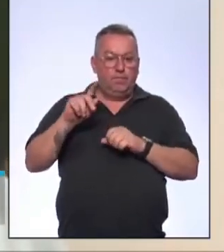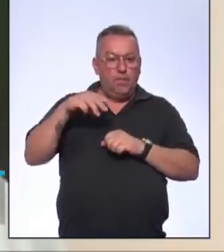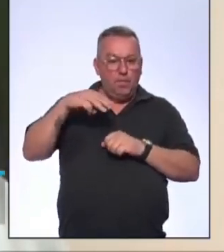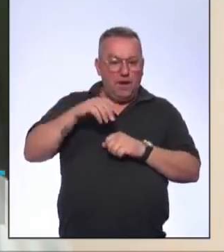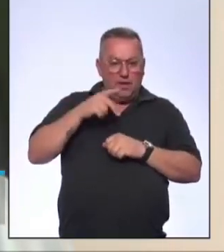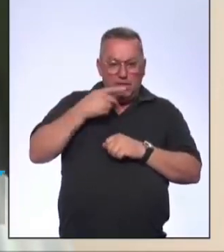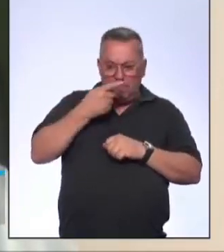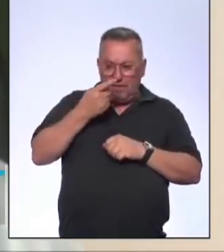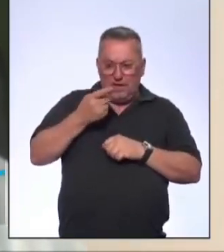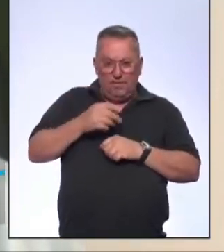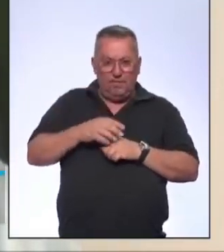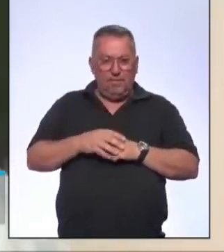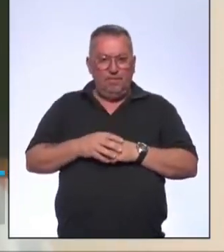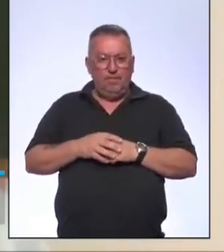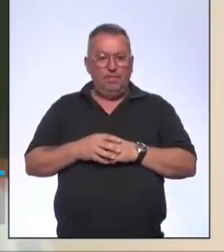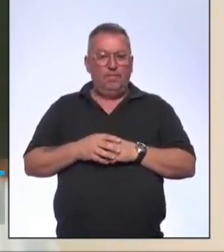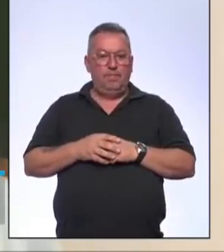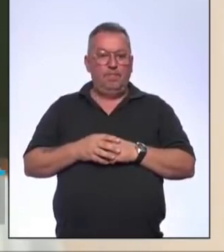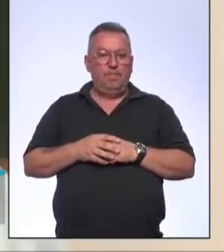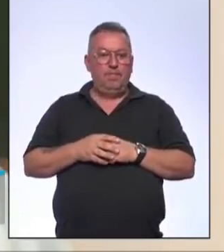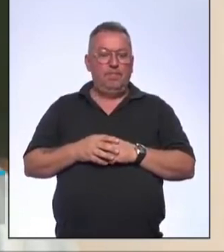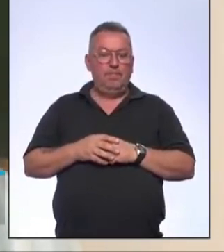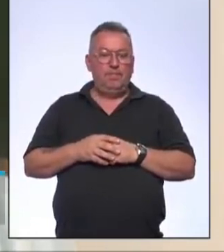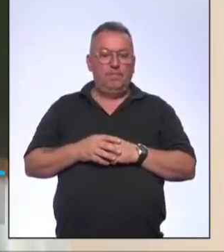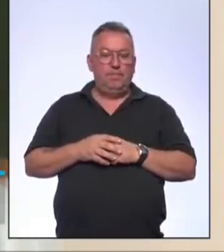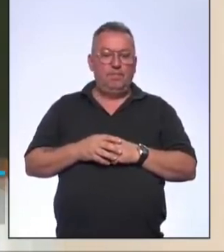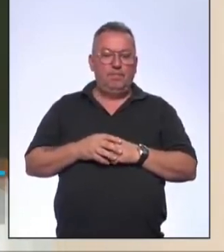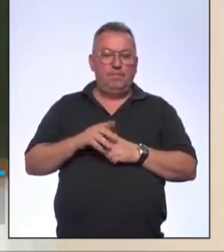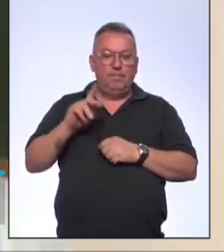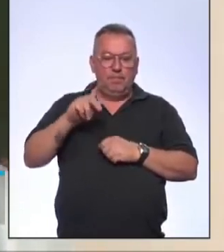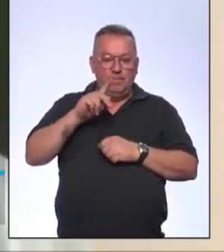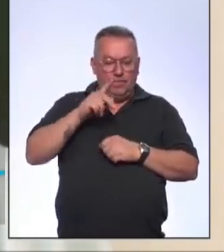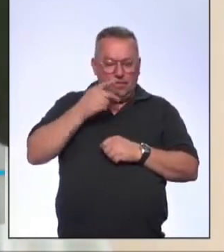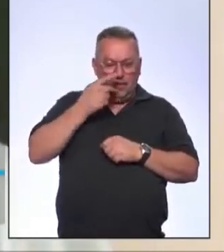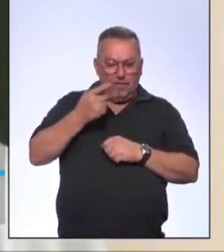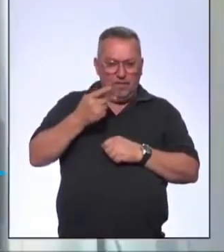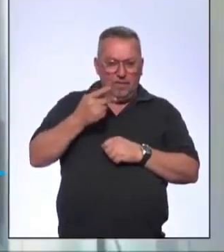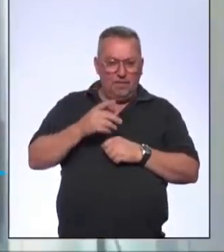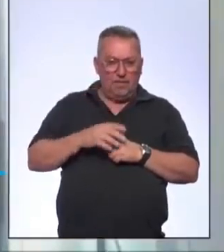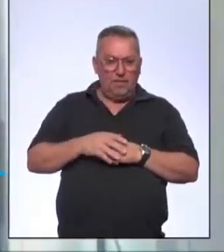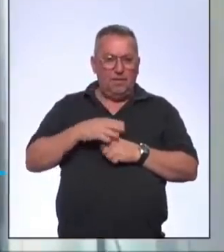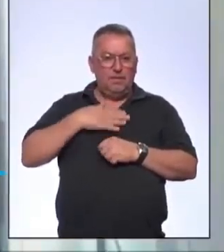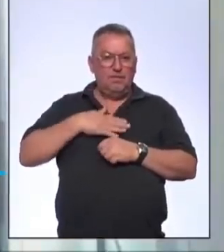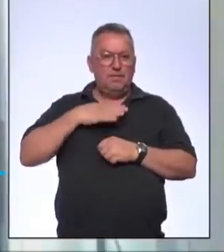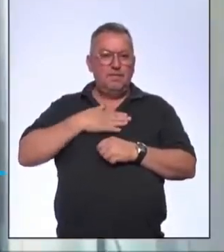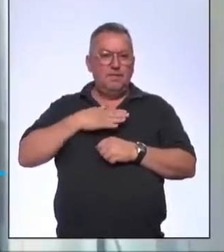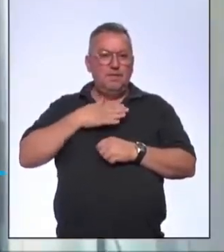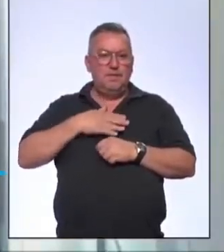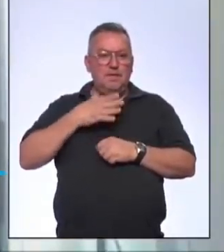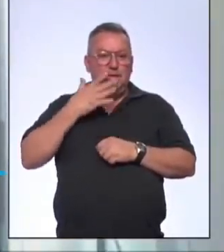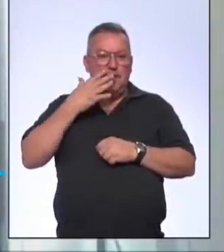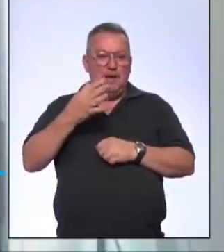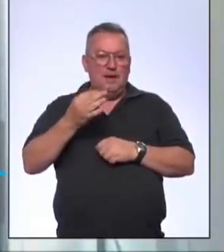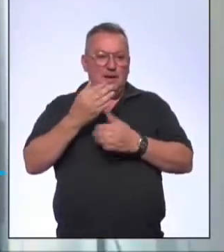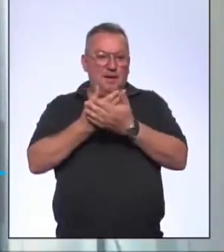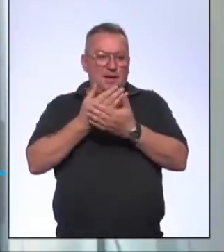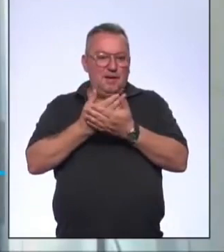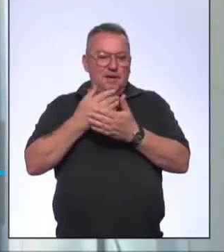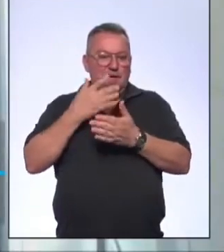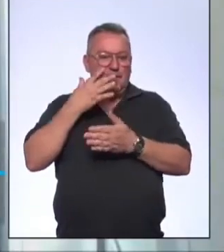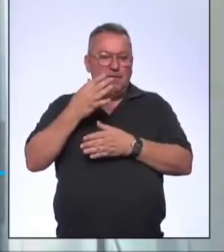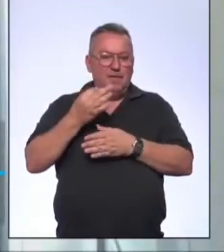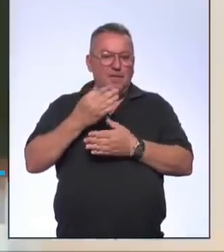falar. Quer falar, Magno? Ou tá tranquilo? Não, tranquilo. Estou